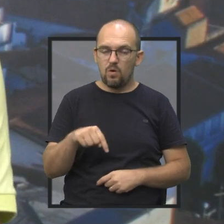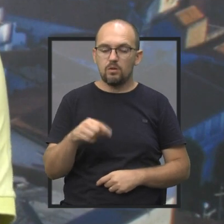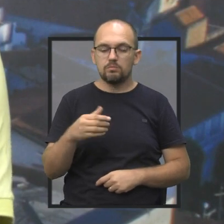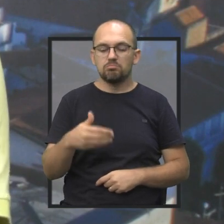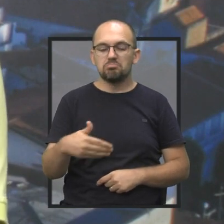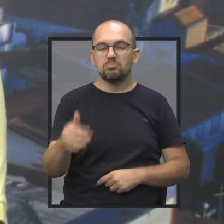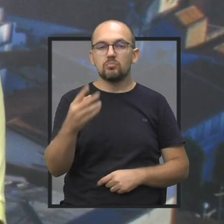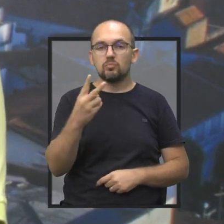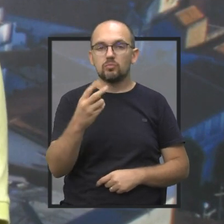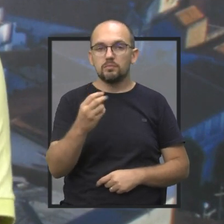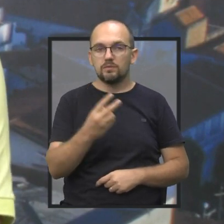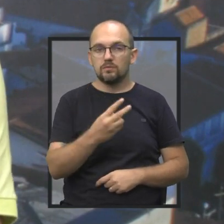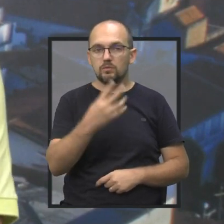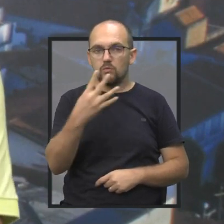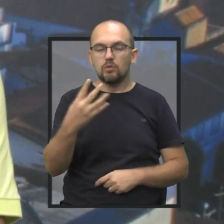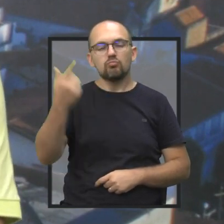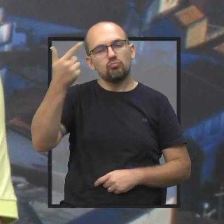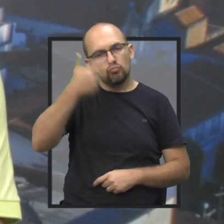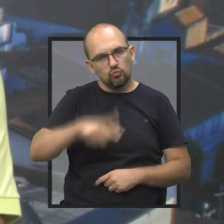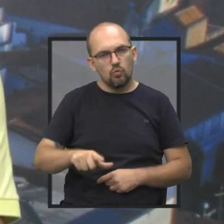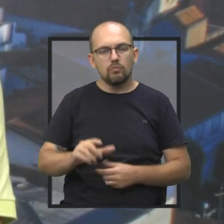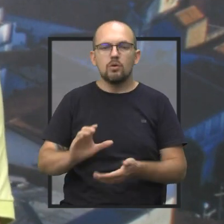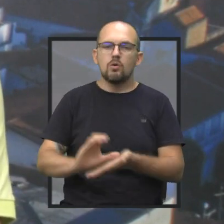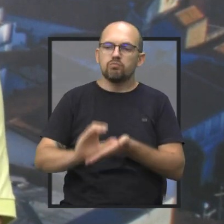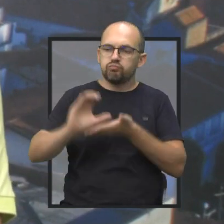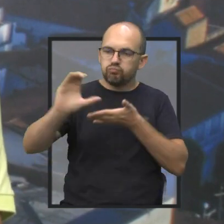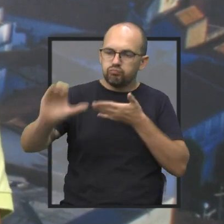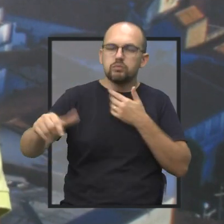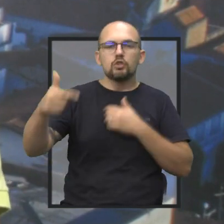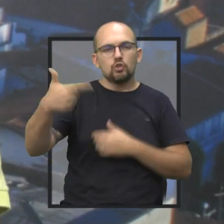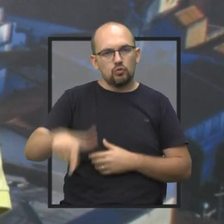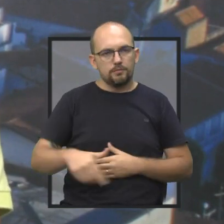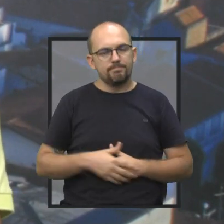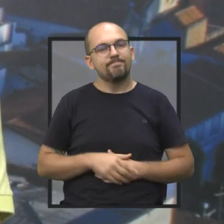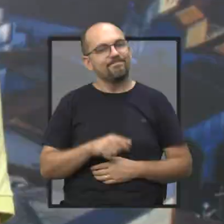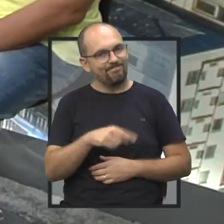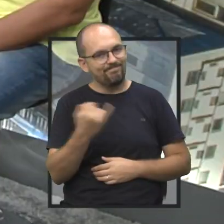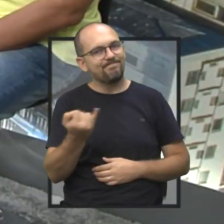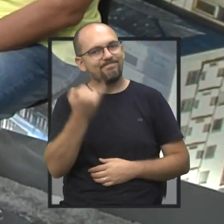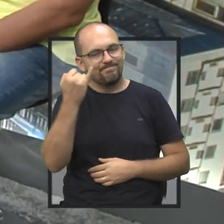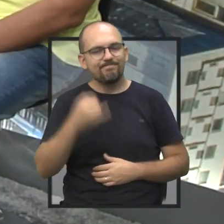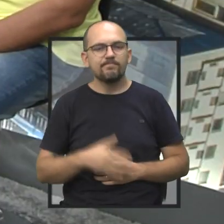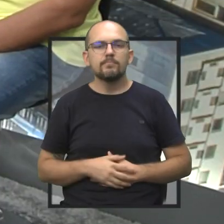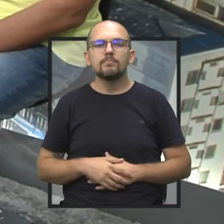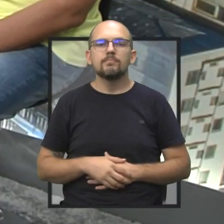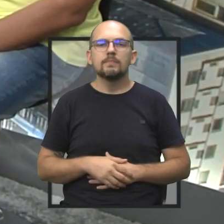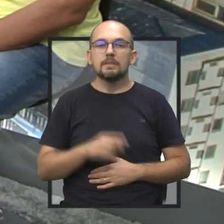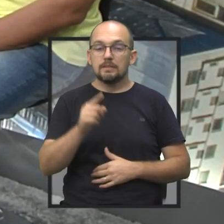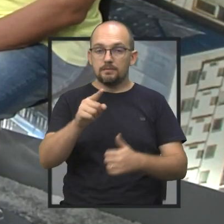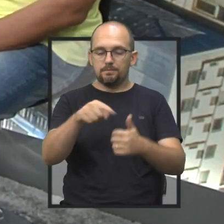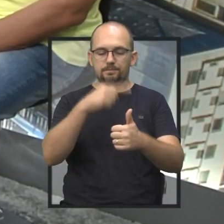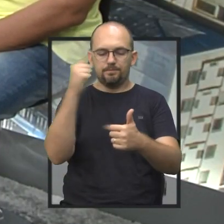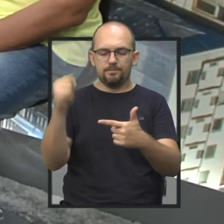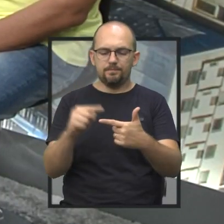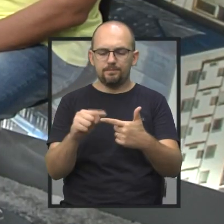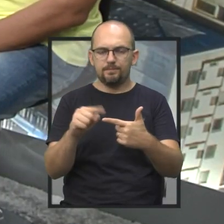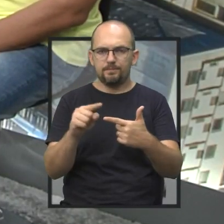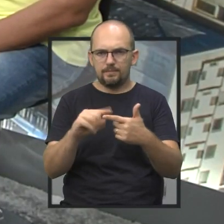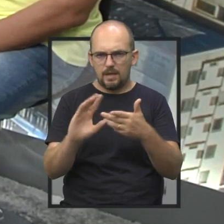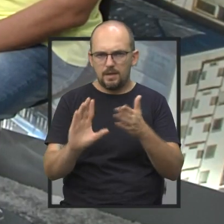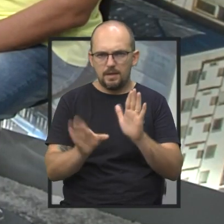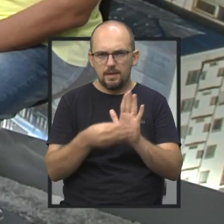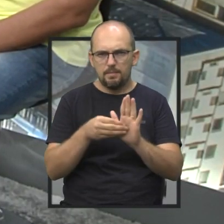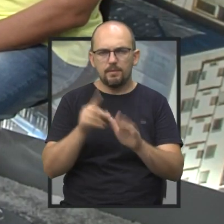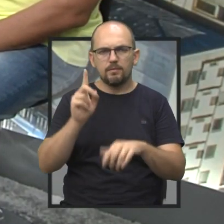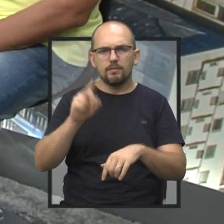para 2024, de novo, estou encaminhando dinheiro lá. Importante. Bom, a segunda emenda que o senhor tem aqui,